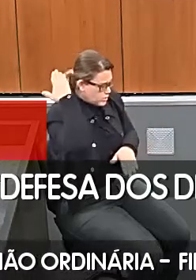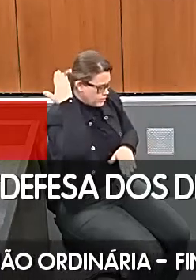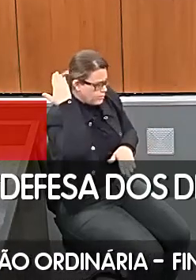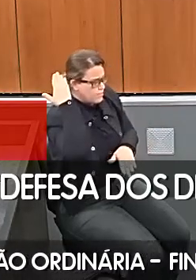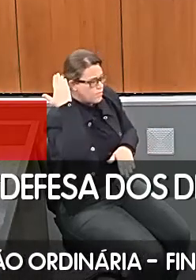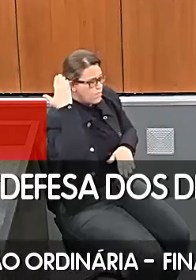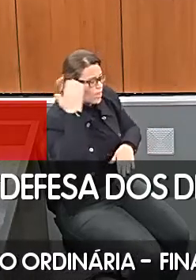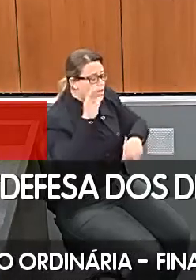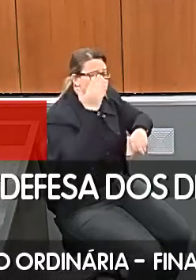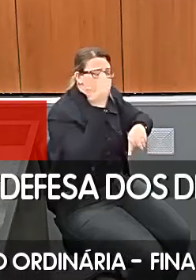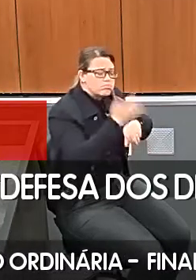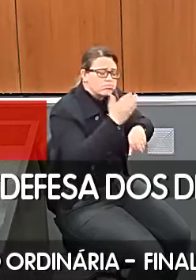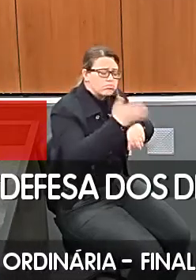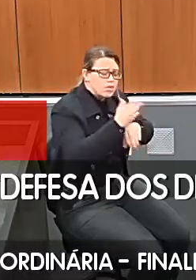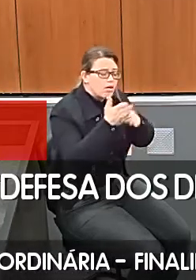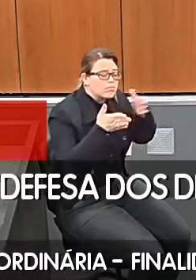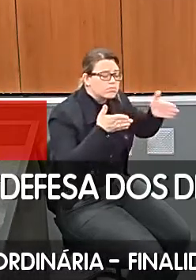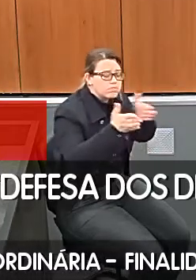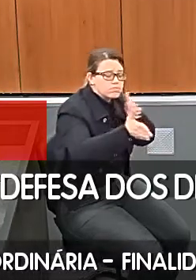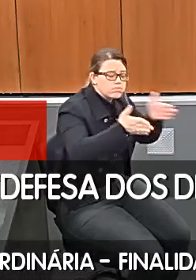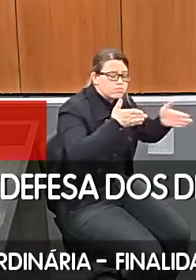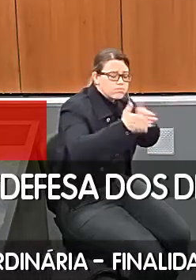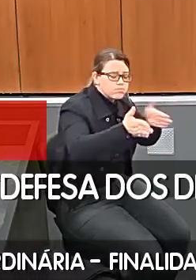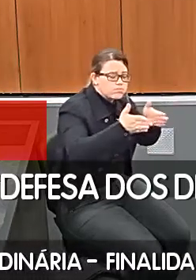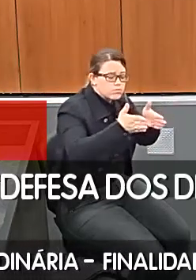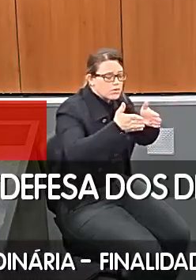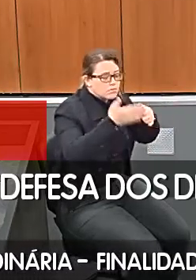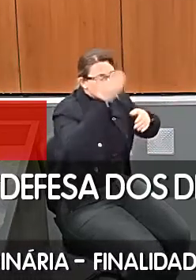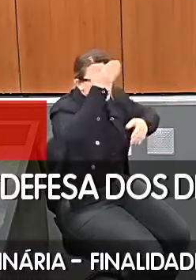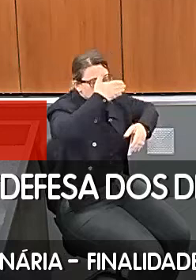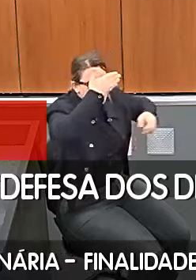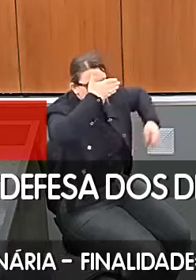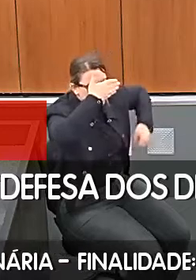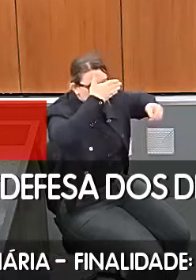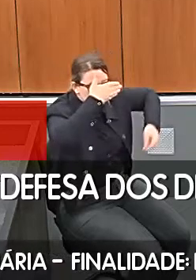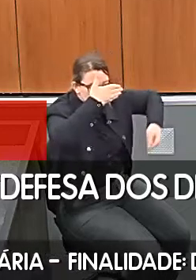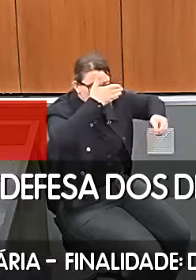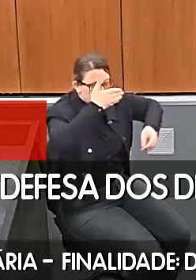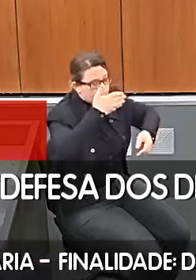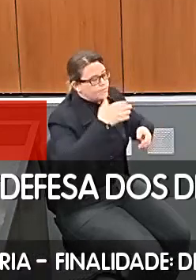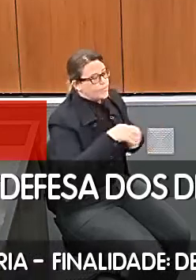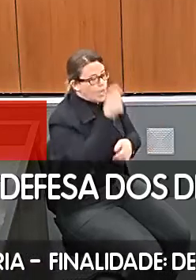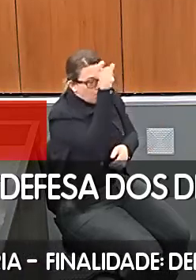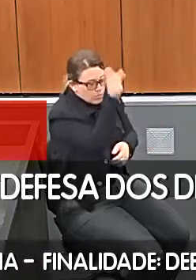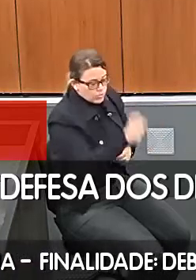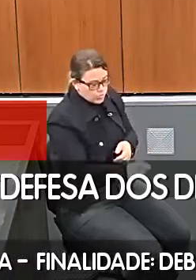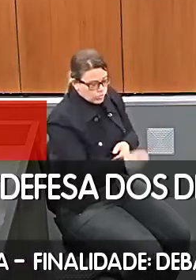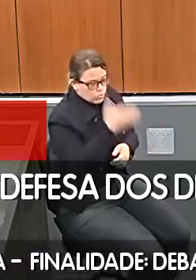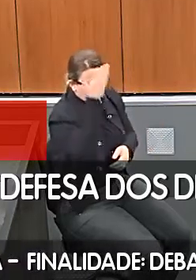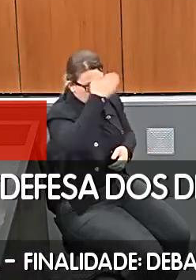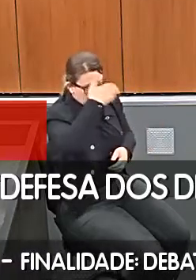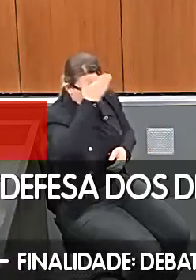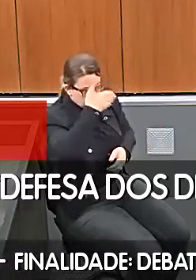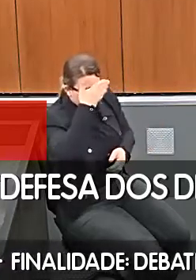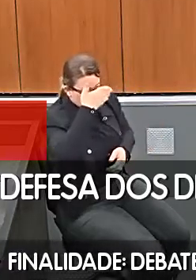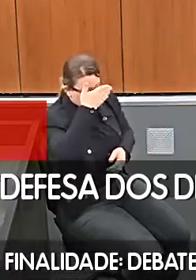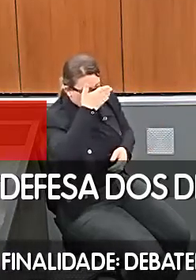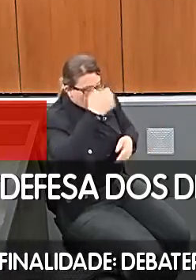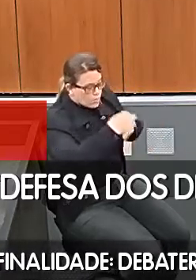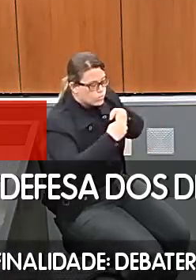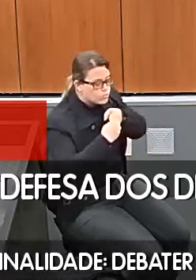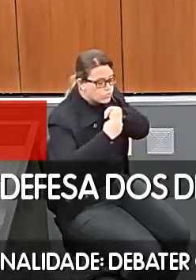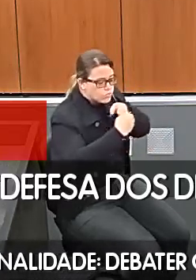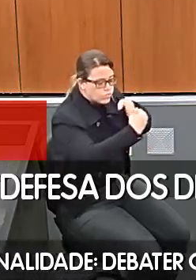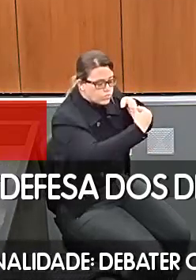de orientação e mobilidade para guia vidente, curso destinado aos funcionários do terminal Governador Israel